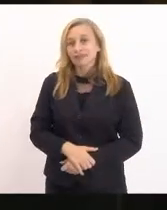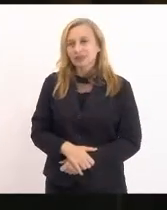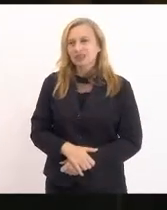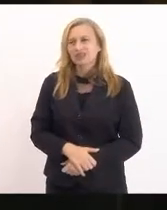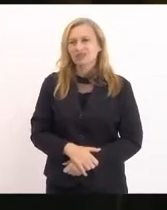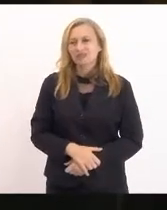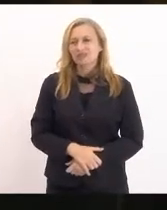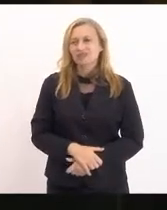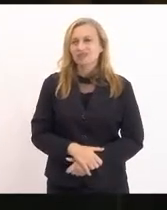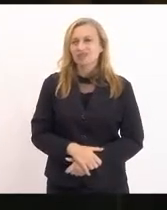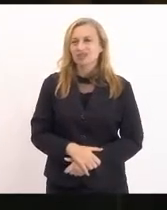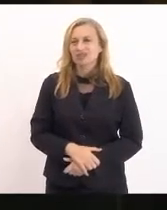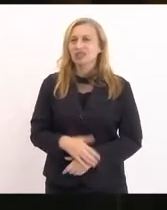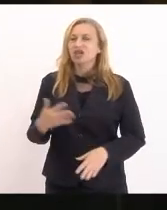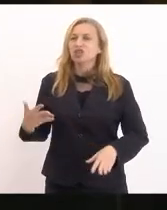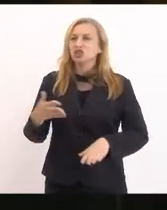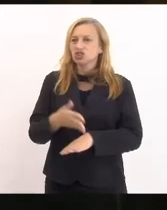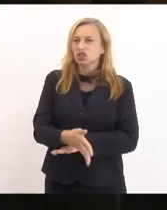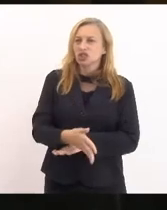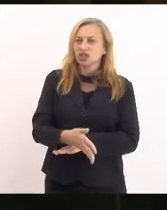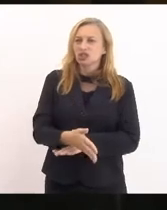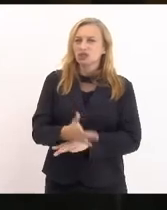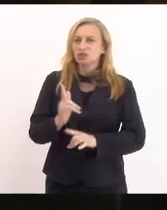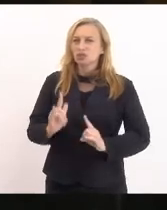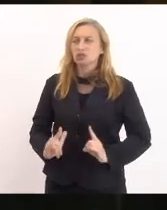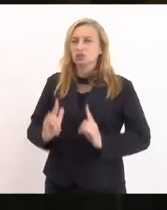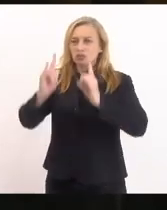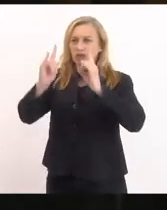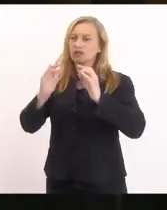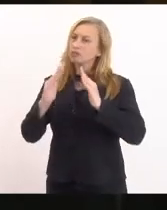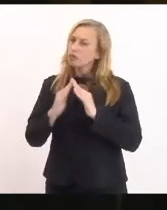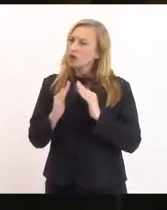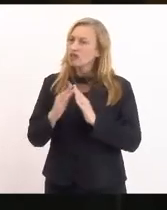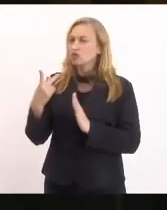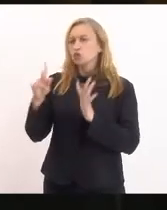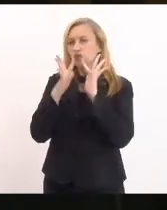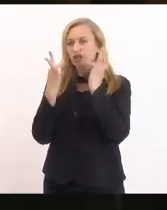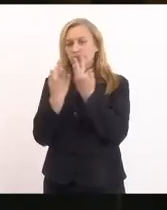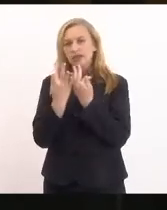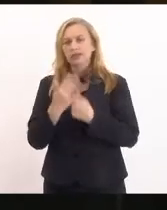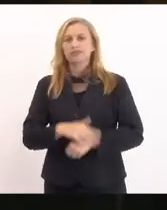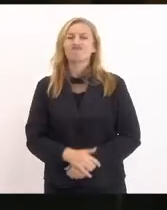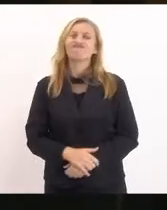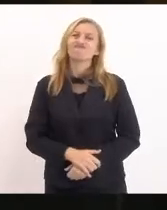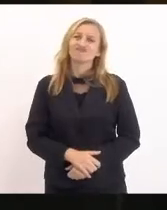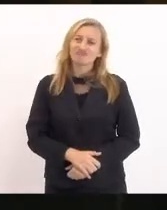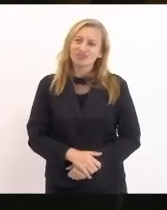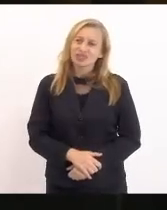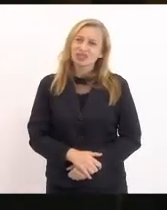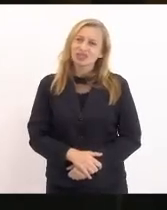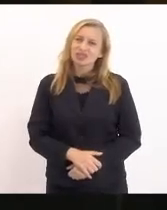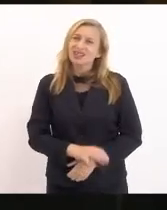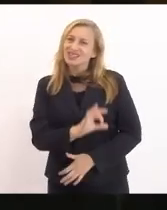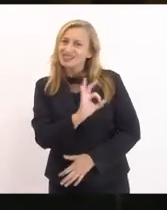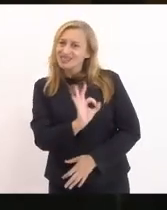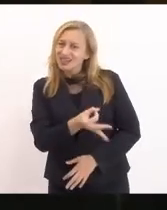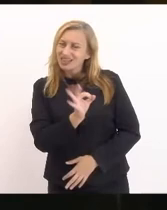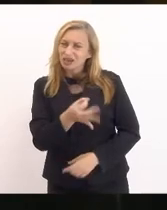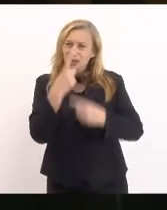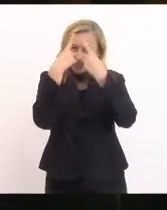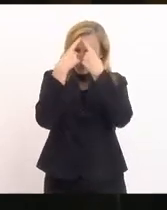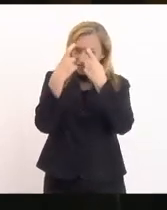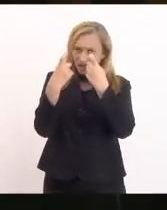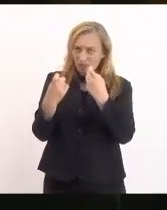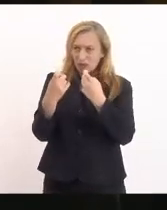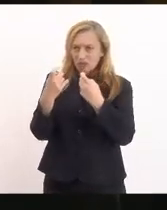Estava chegando no condomínio em que residia, com sua família. E para justamente evitar